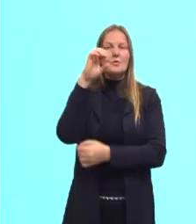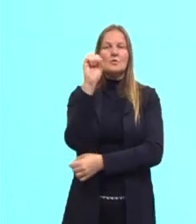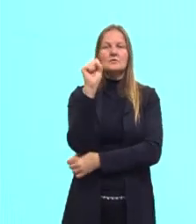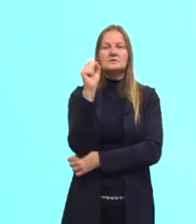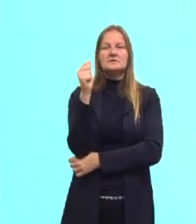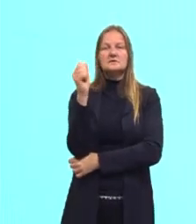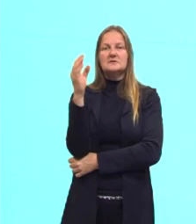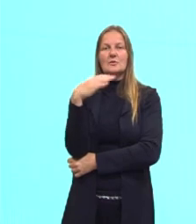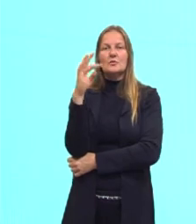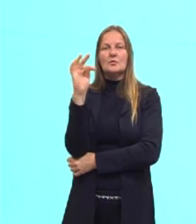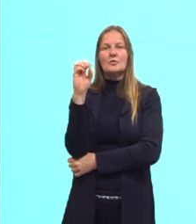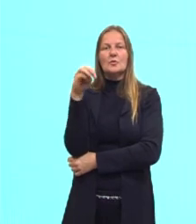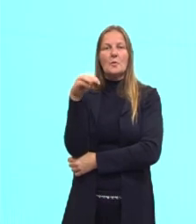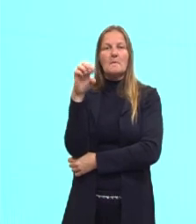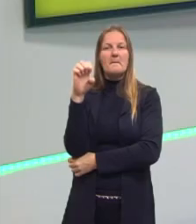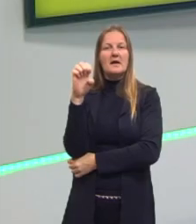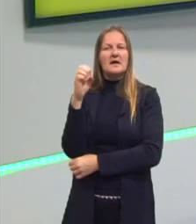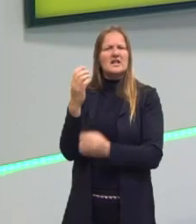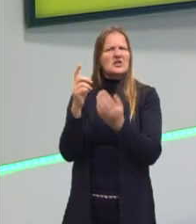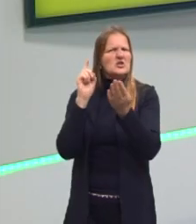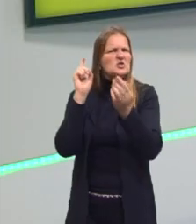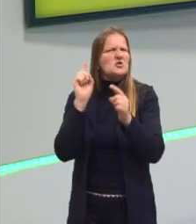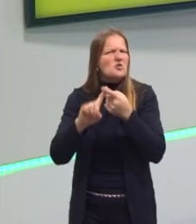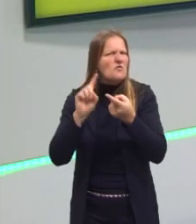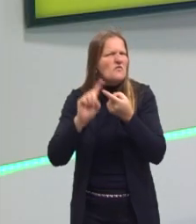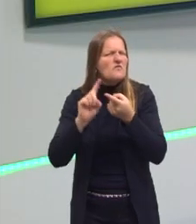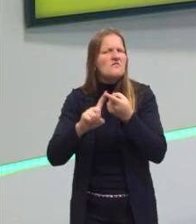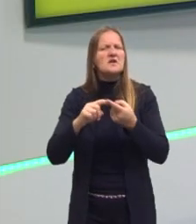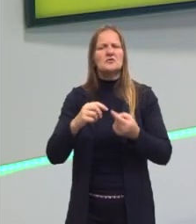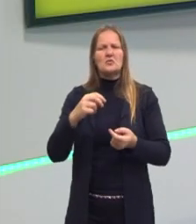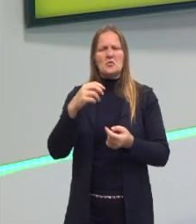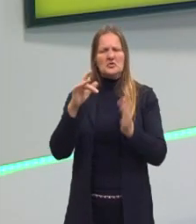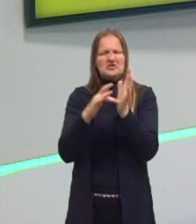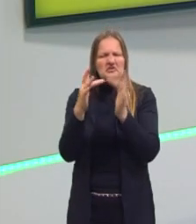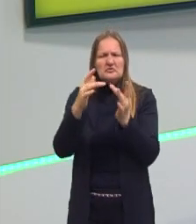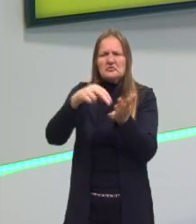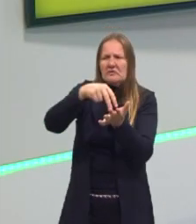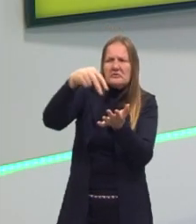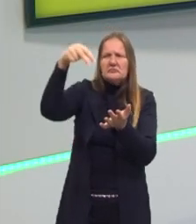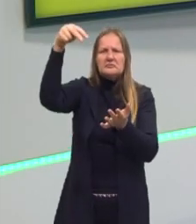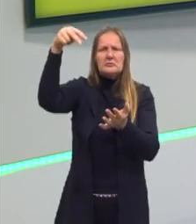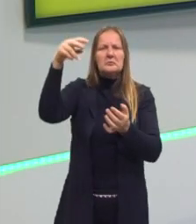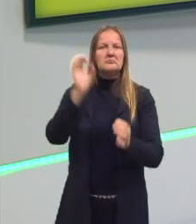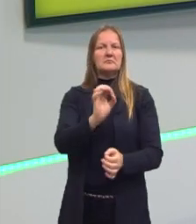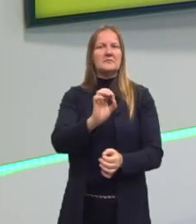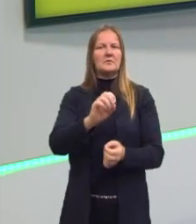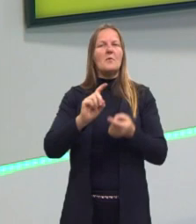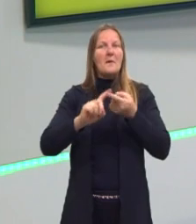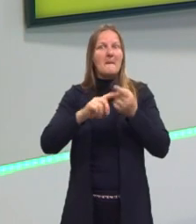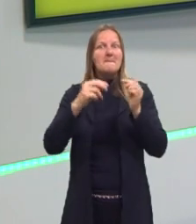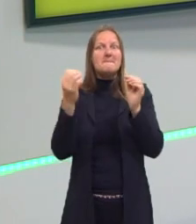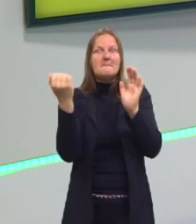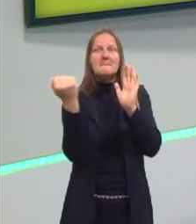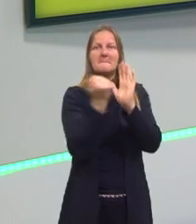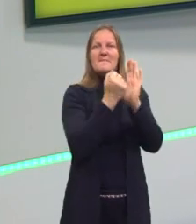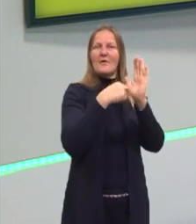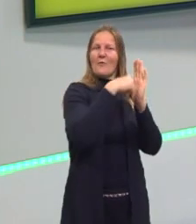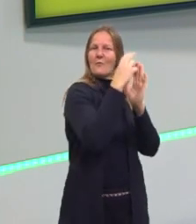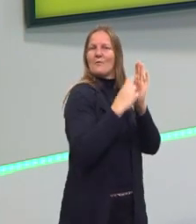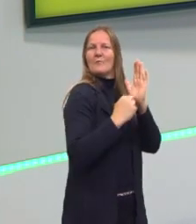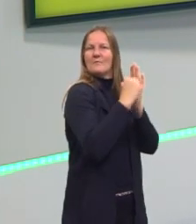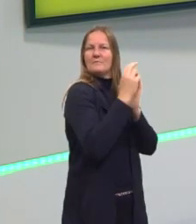onde Thomé dúvida da Ressurreição de Jesus nós temos ali a representação do sujeito